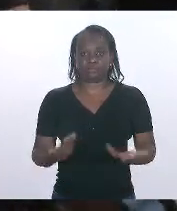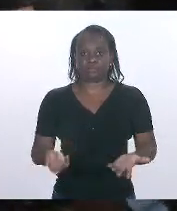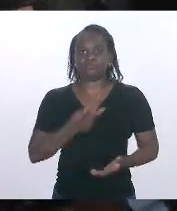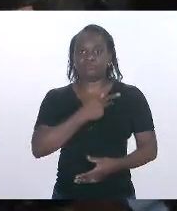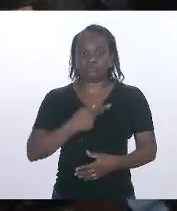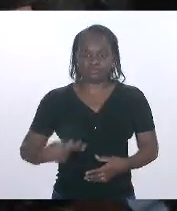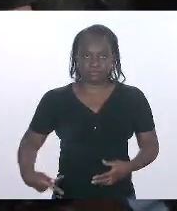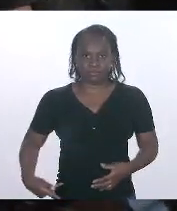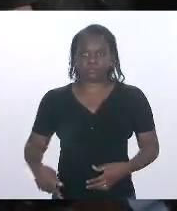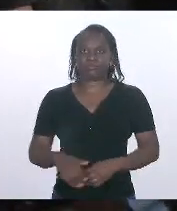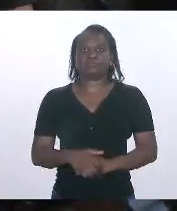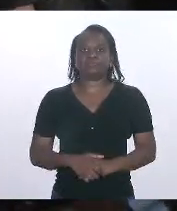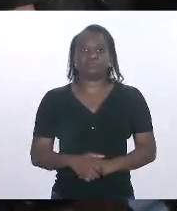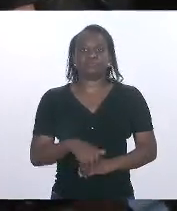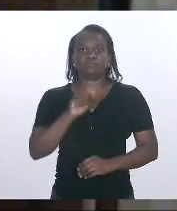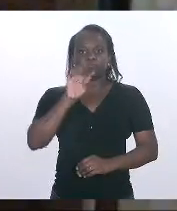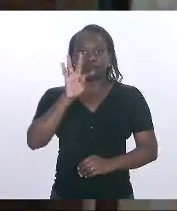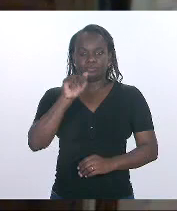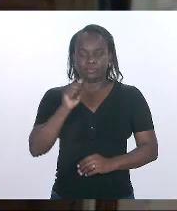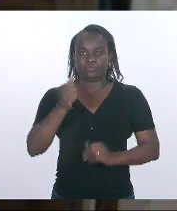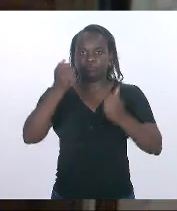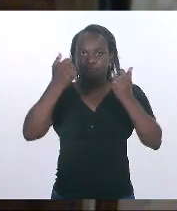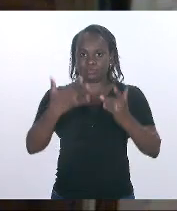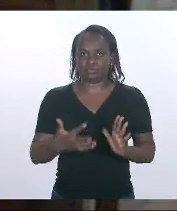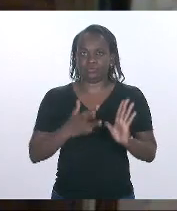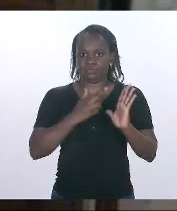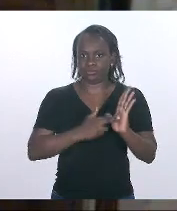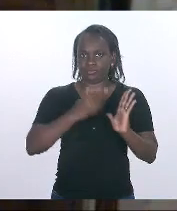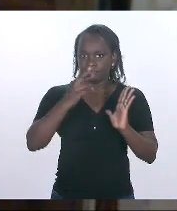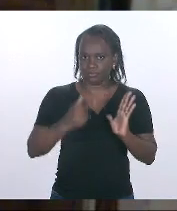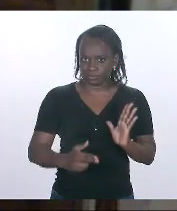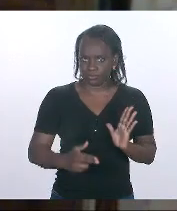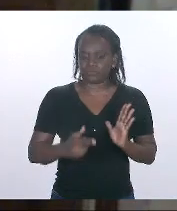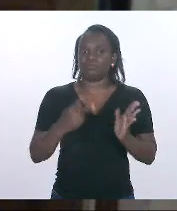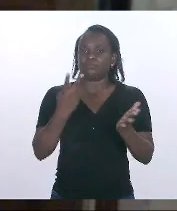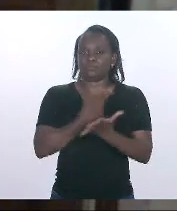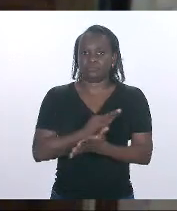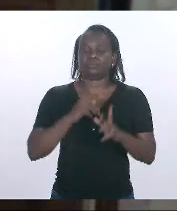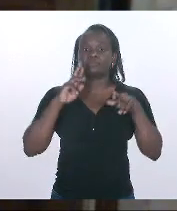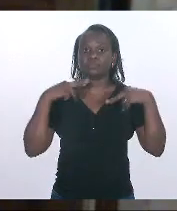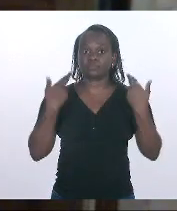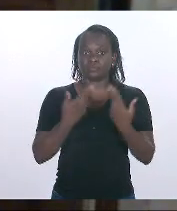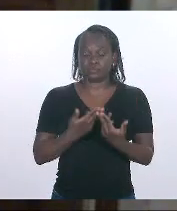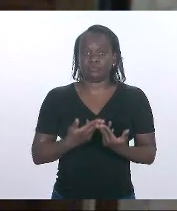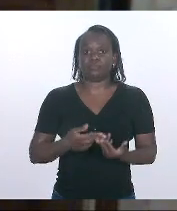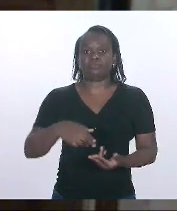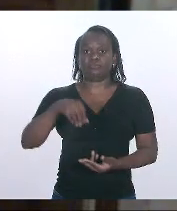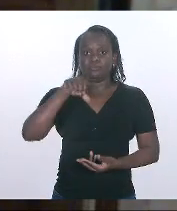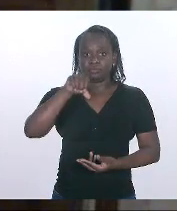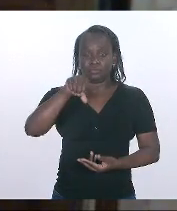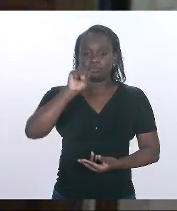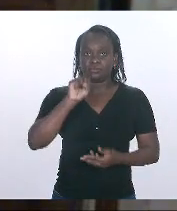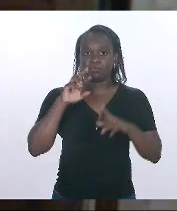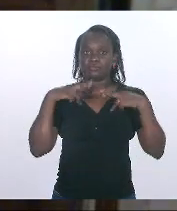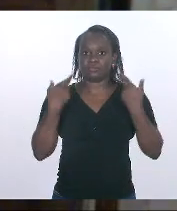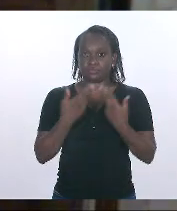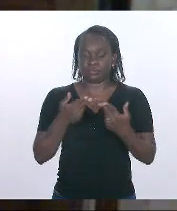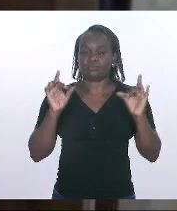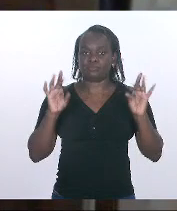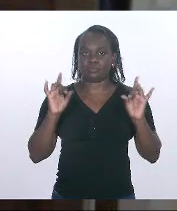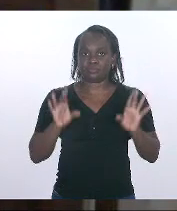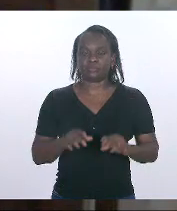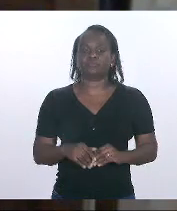Senhor presidente, a ata reflete com exatidão o ocorrido na 98ª sessão